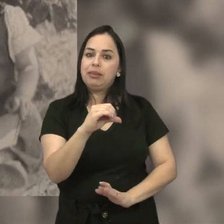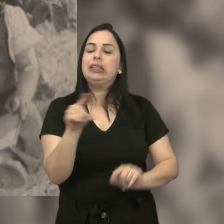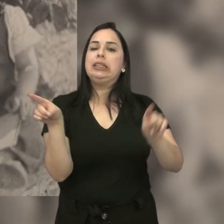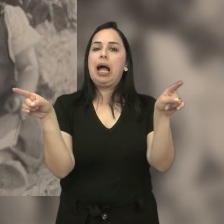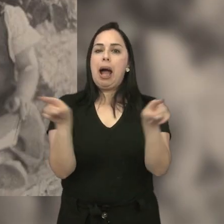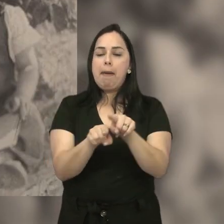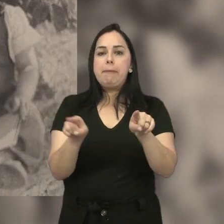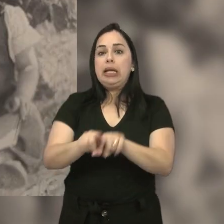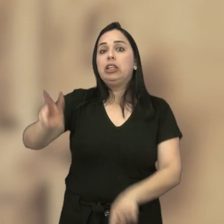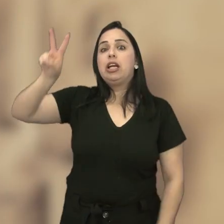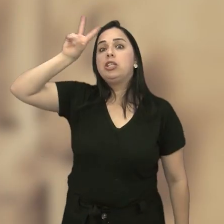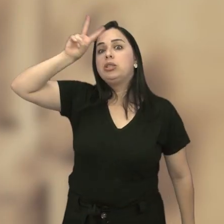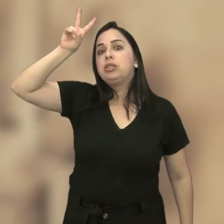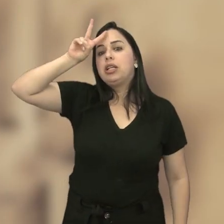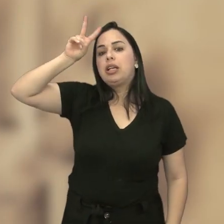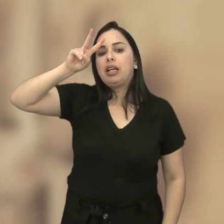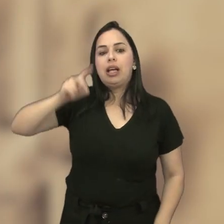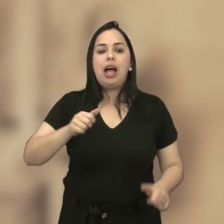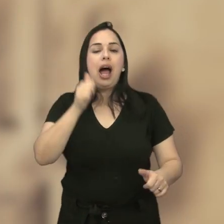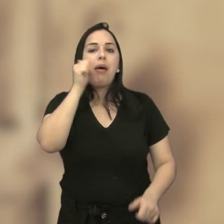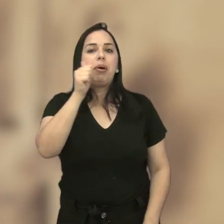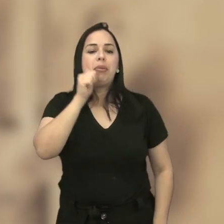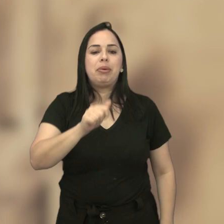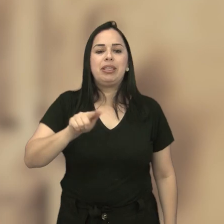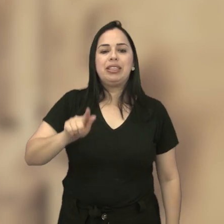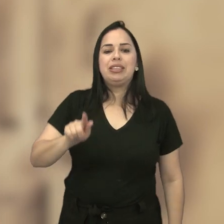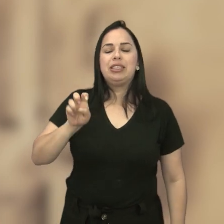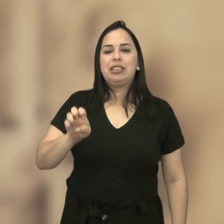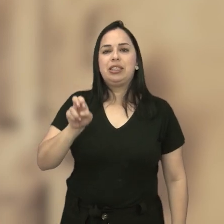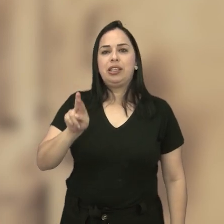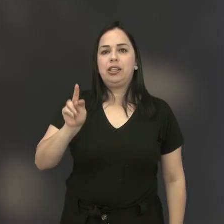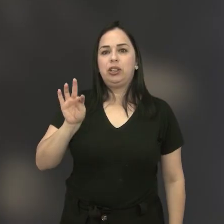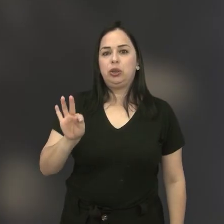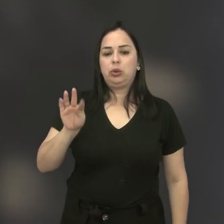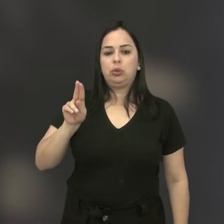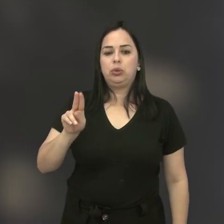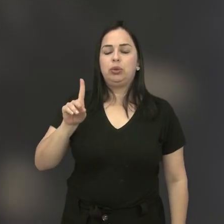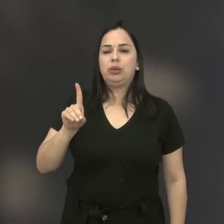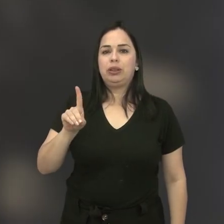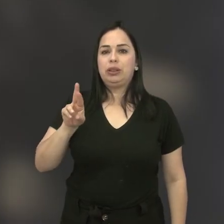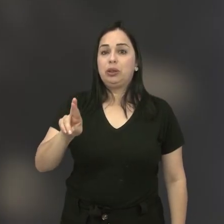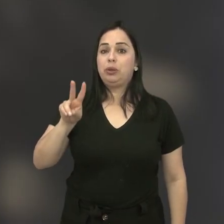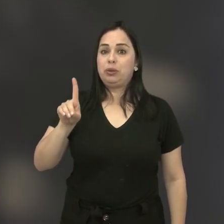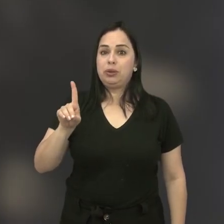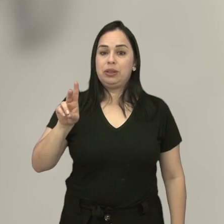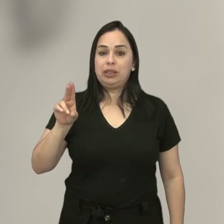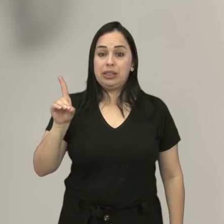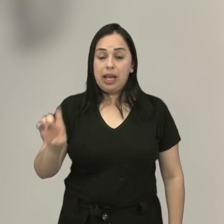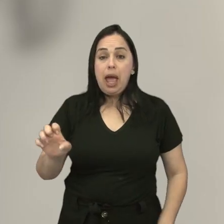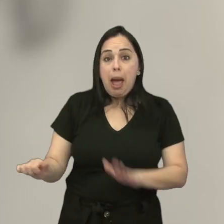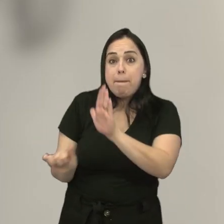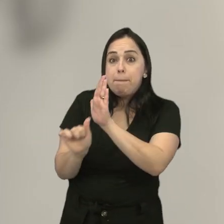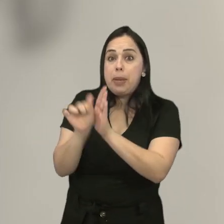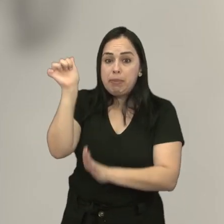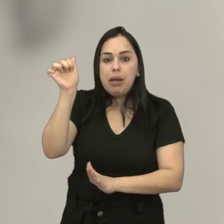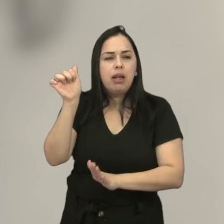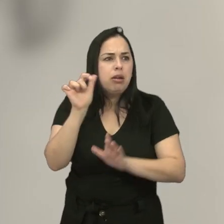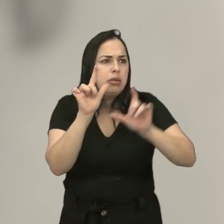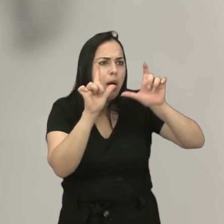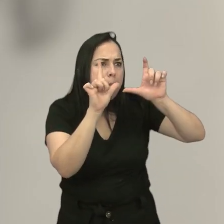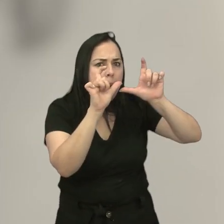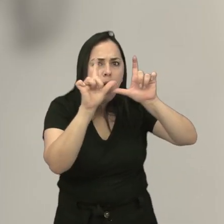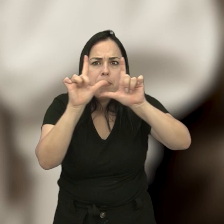também fazia história era a norte-americana Gertrude Kiseber. A fotógrafa foi pioneira ao se dedicar a